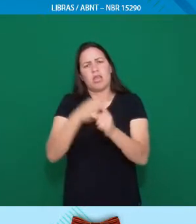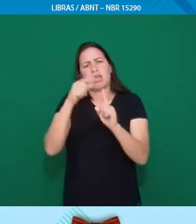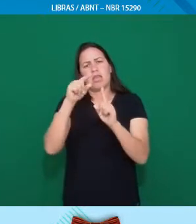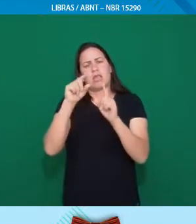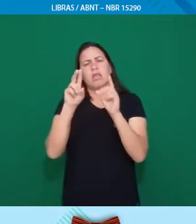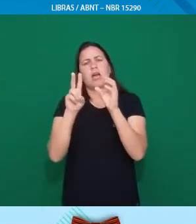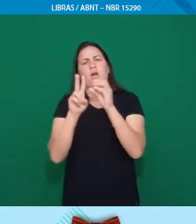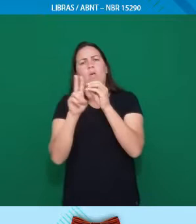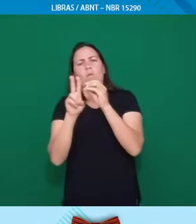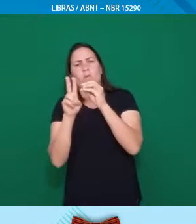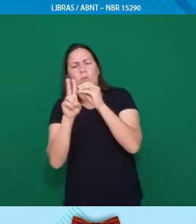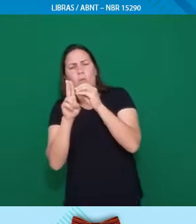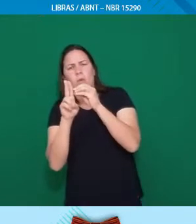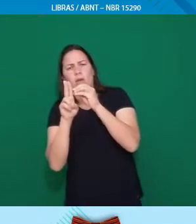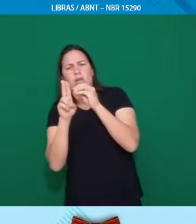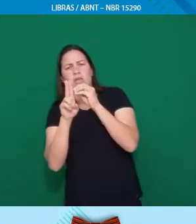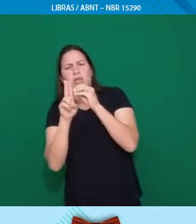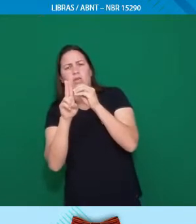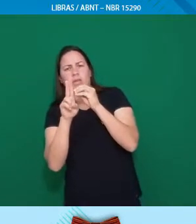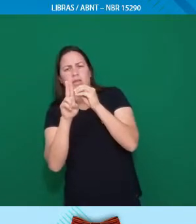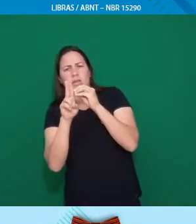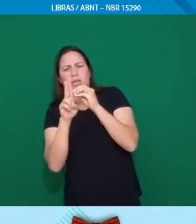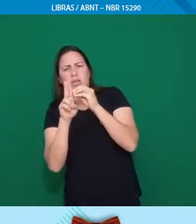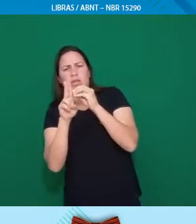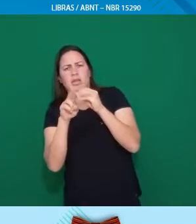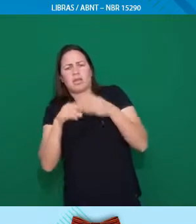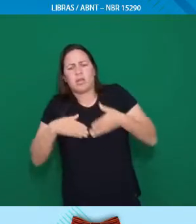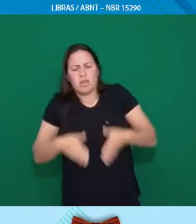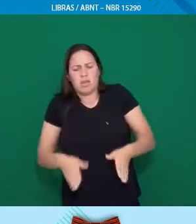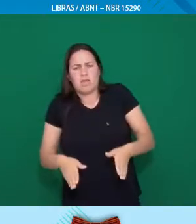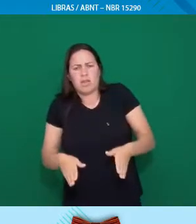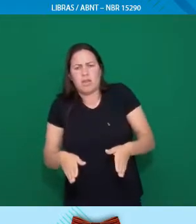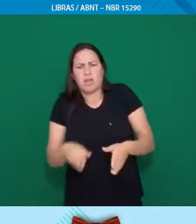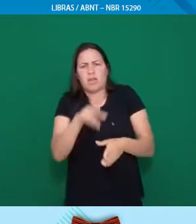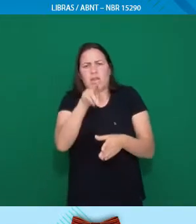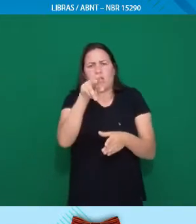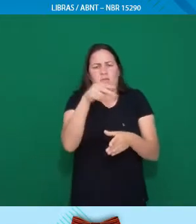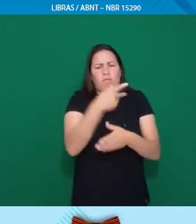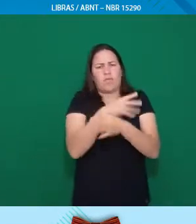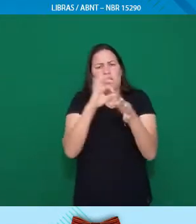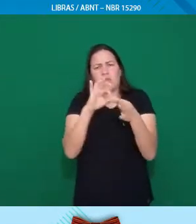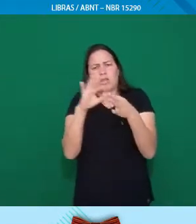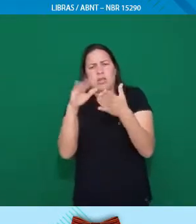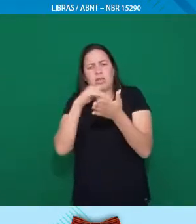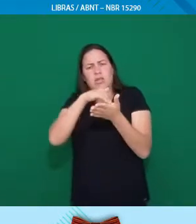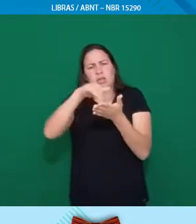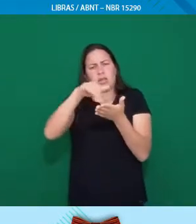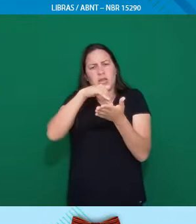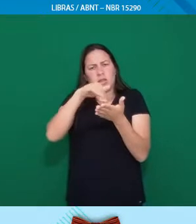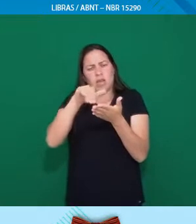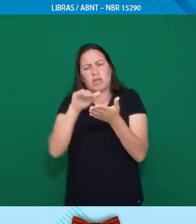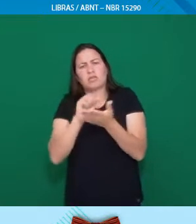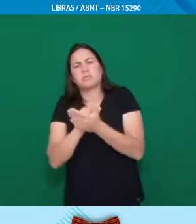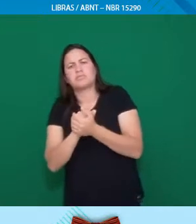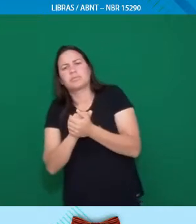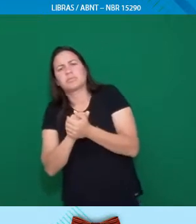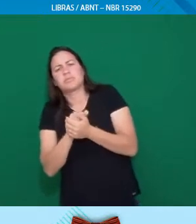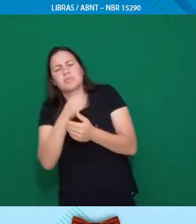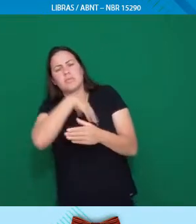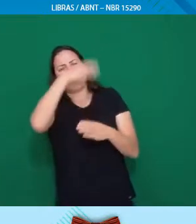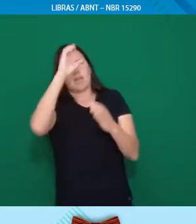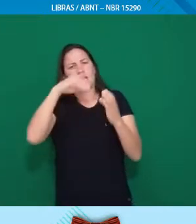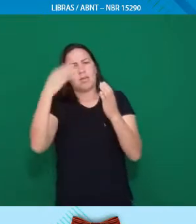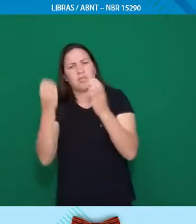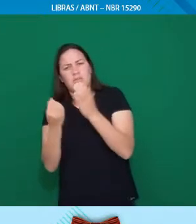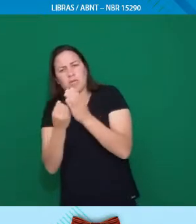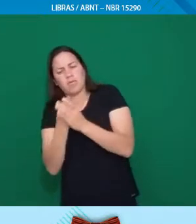Unesp foi liberado o vereador Cláudio pelo pelo nosso secretário lá foi liberado